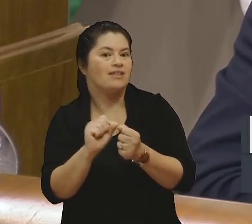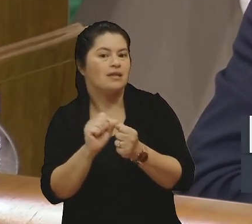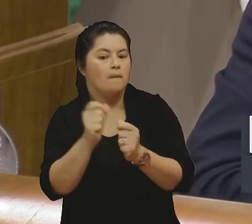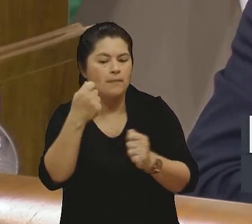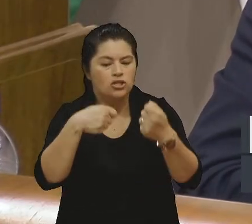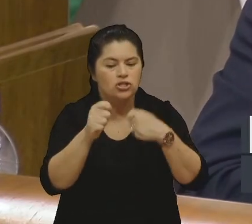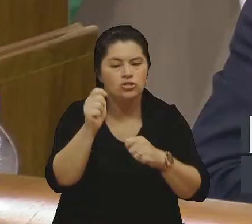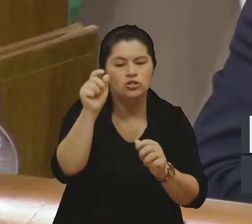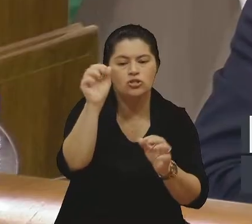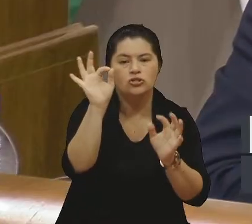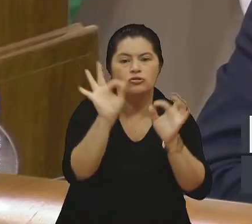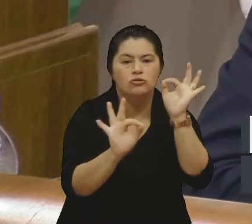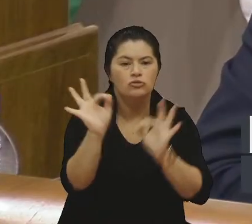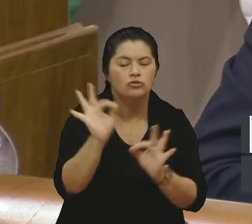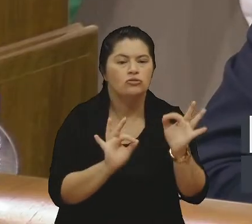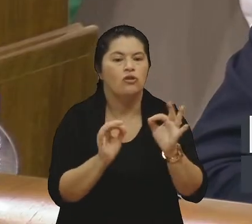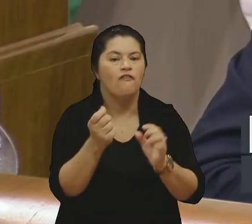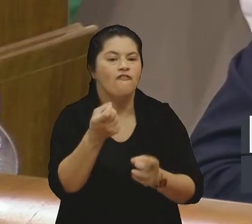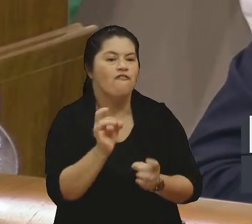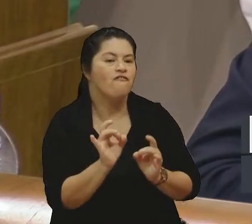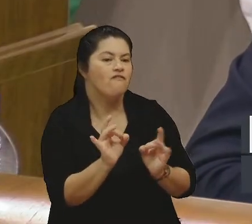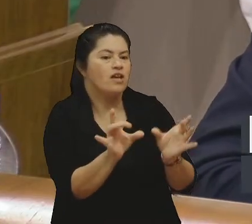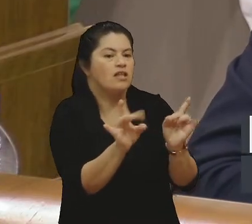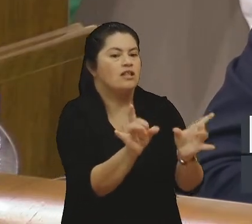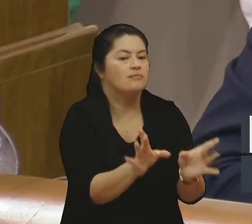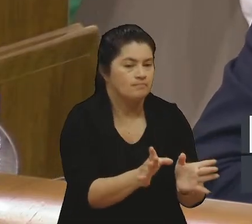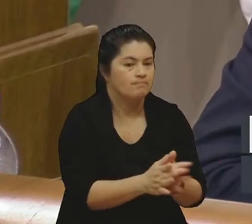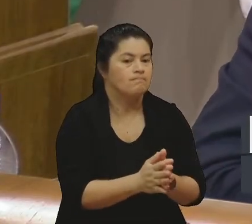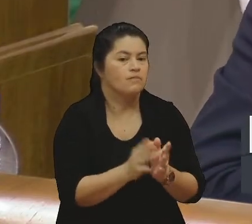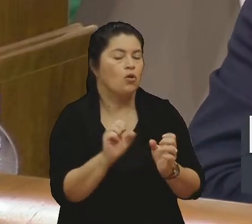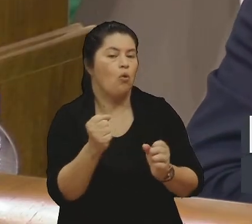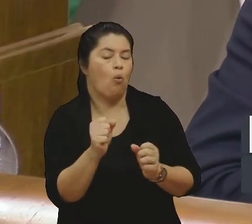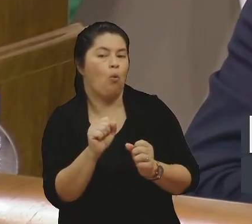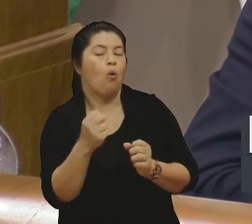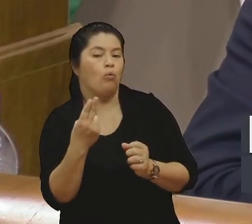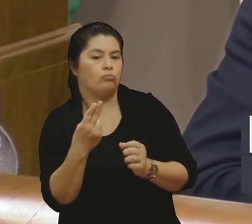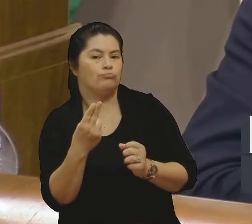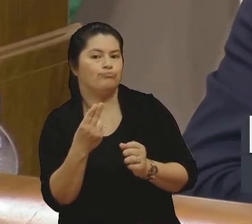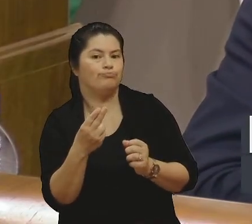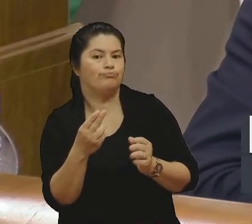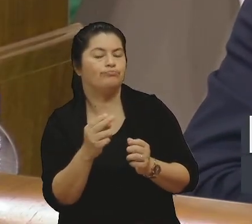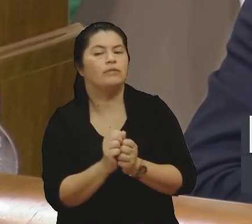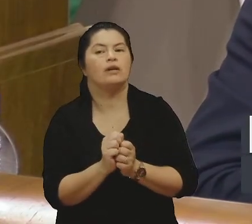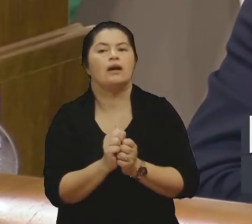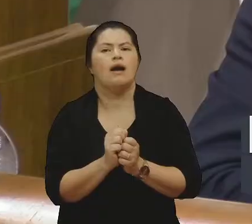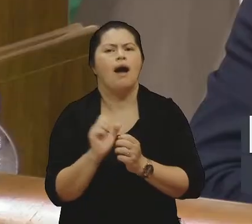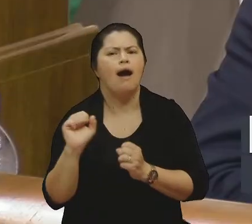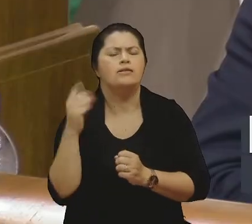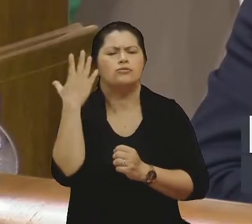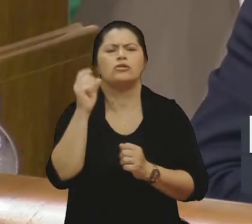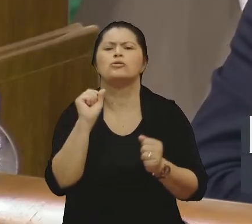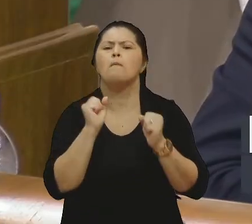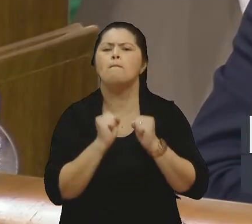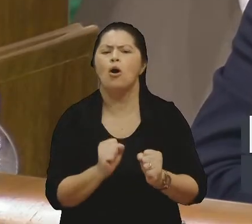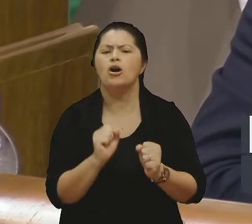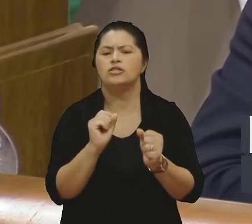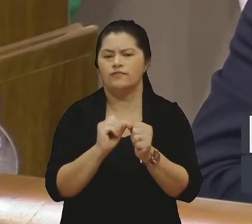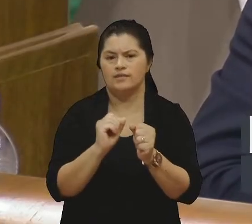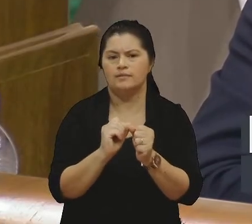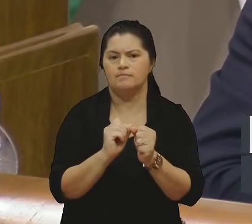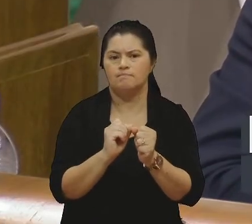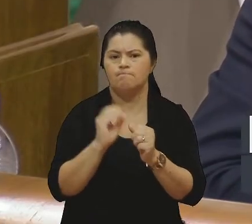de vendas, em ajudar a fazer uma prospecção de mercado. Então, essas ações a gente pode fazer. E se a gente fizer